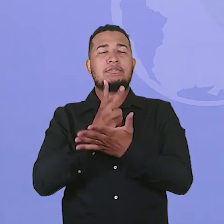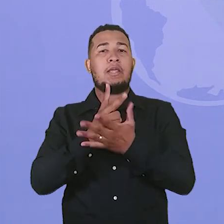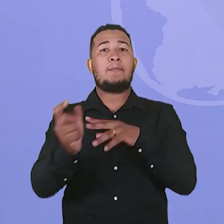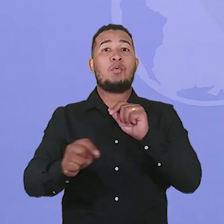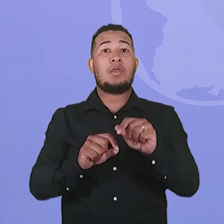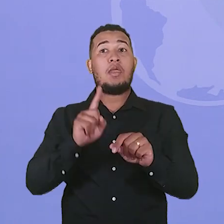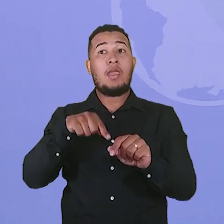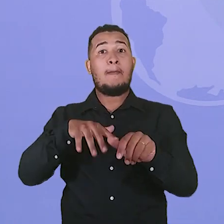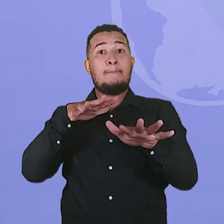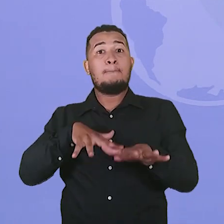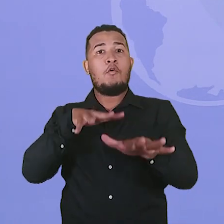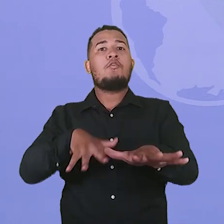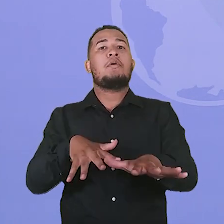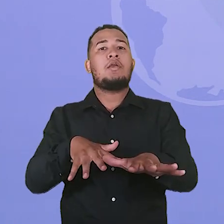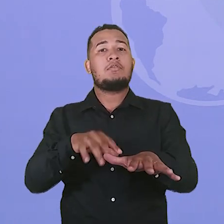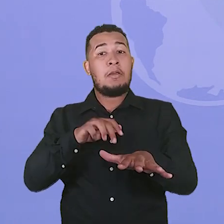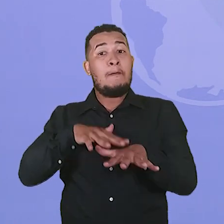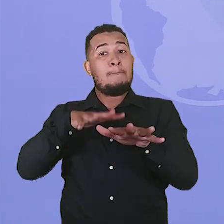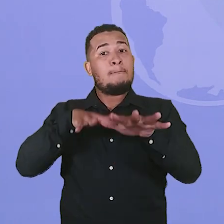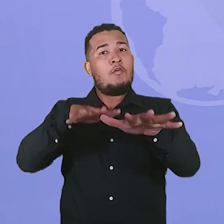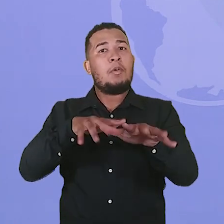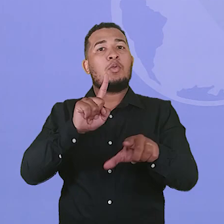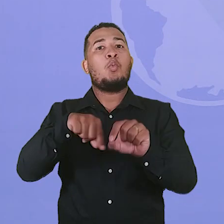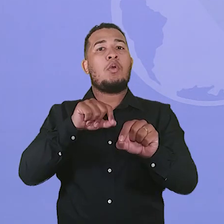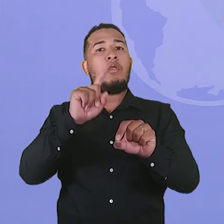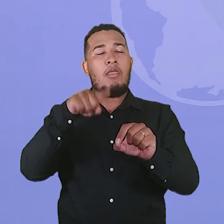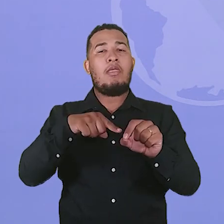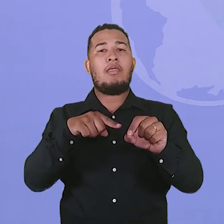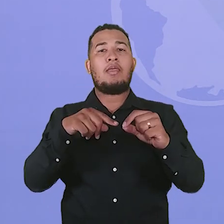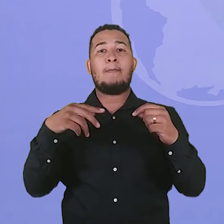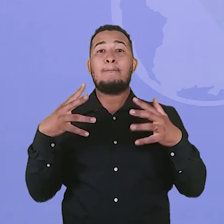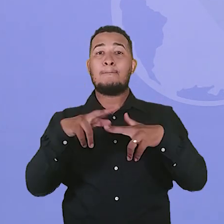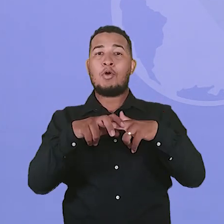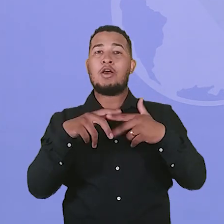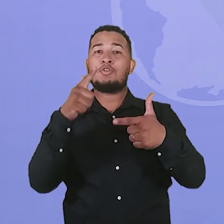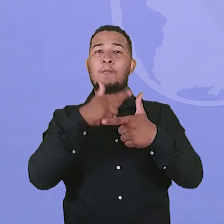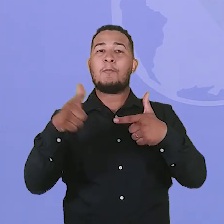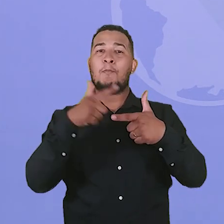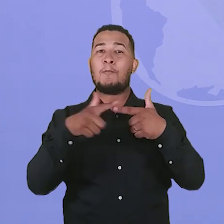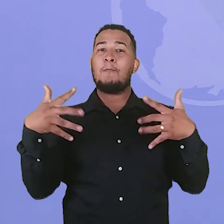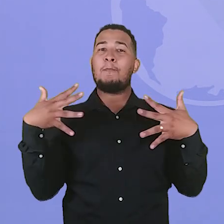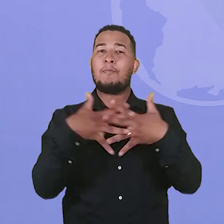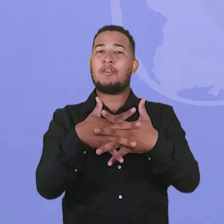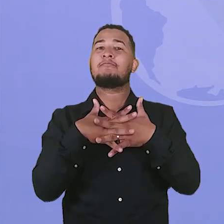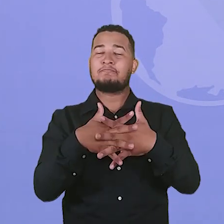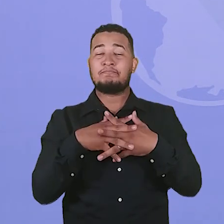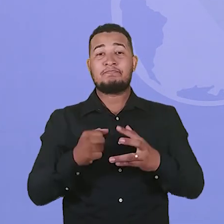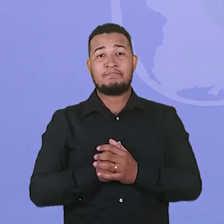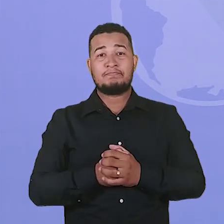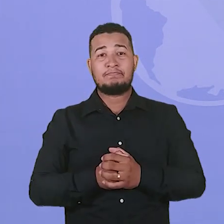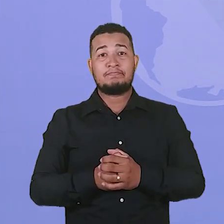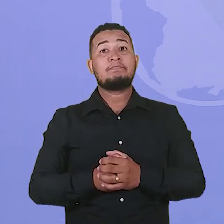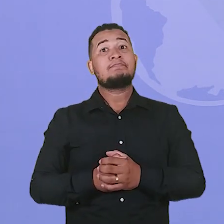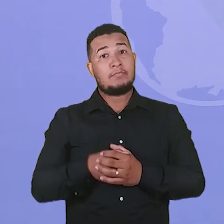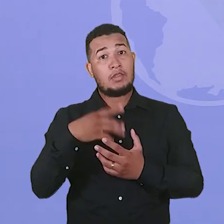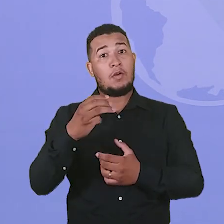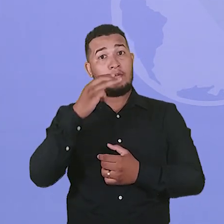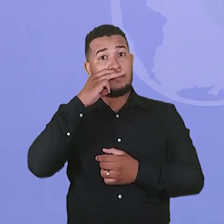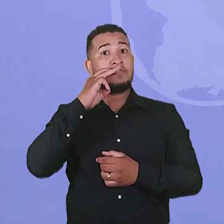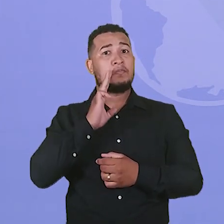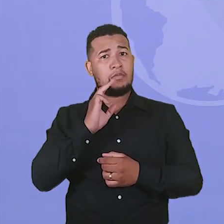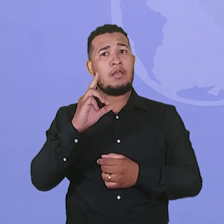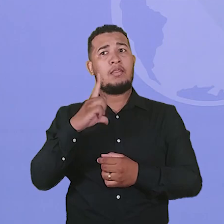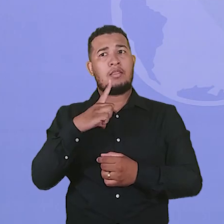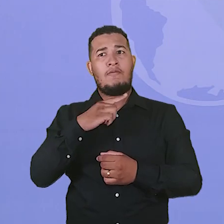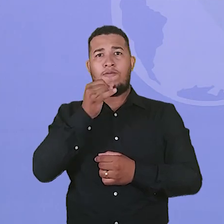um movimento. Esse movimento é a partir do conflito, né? Então, Karl Marx